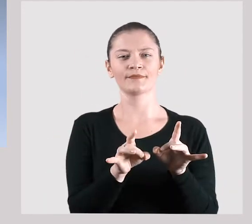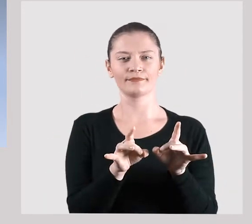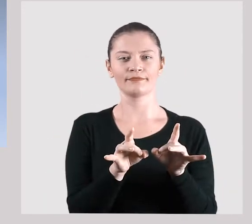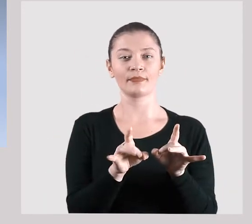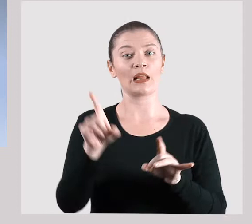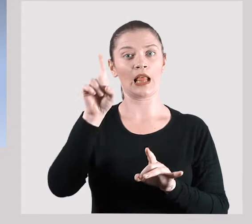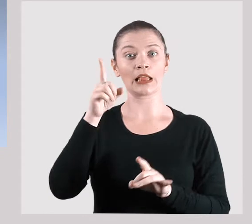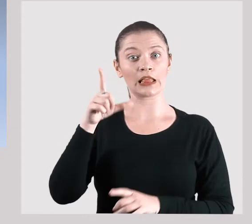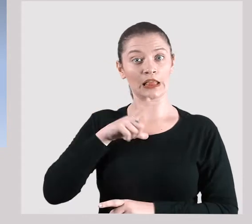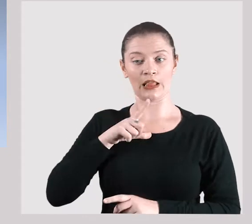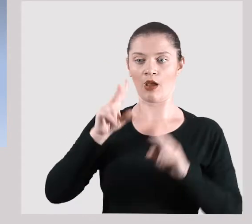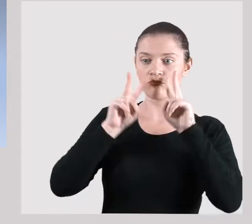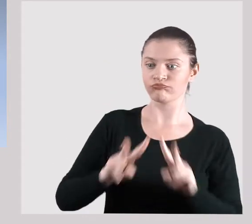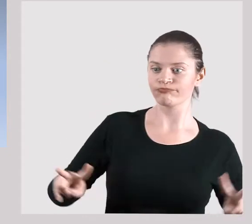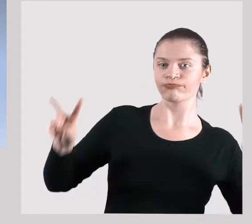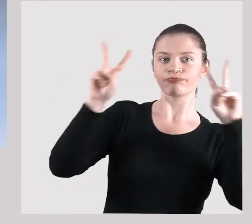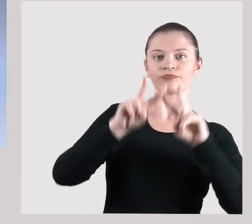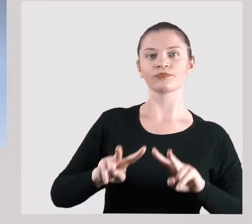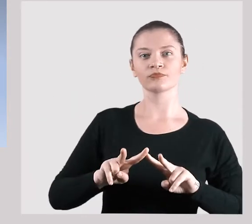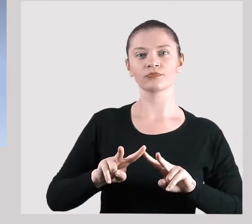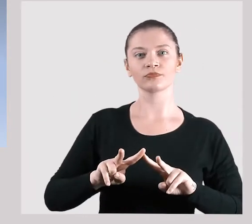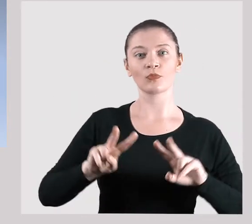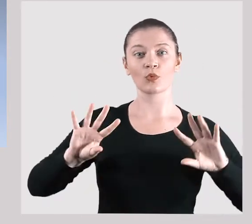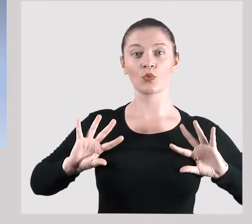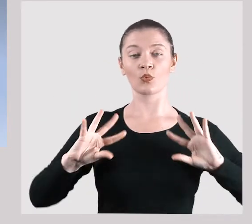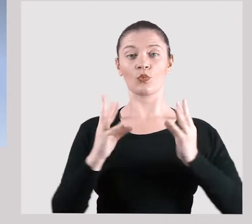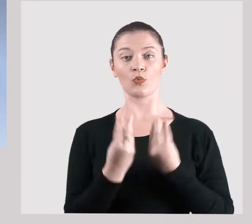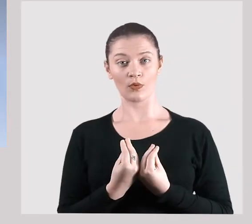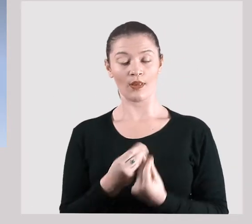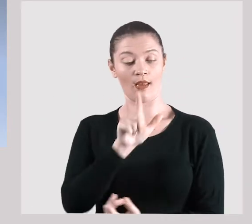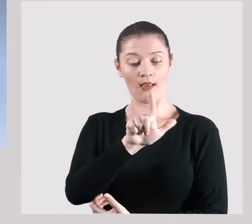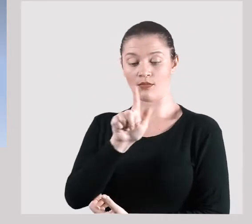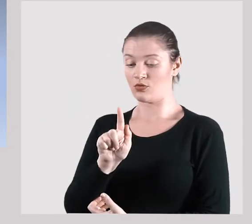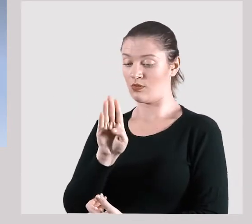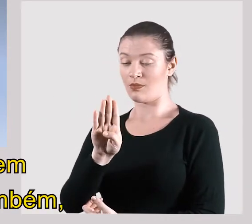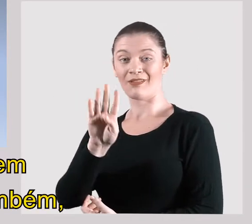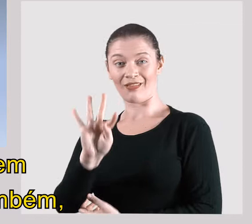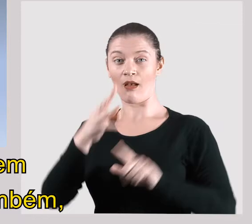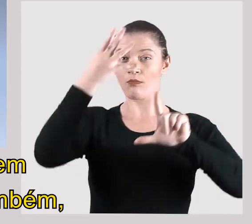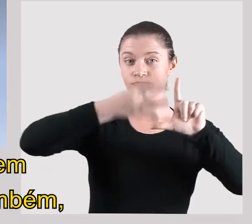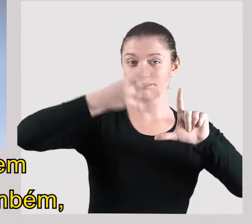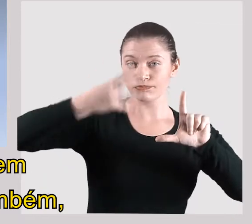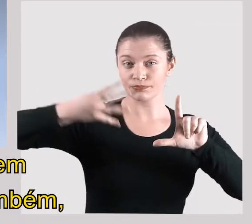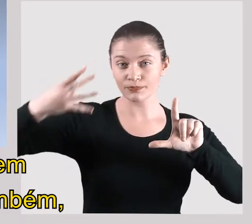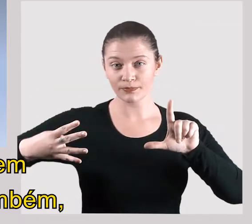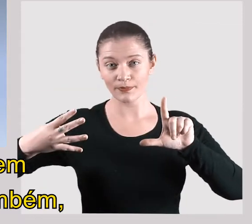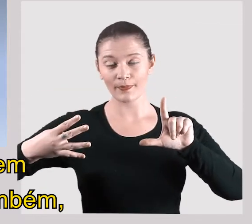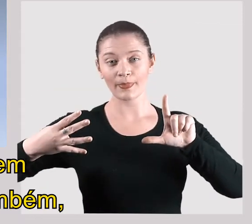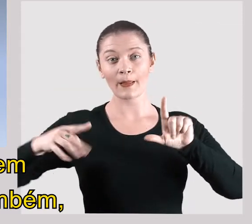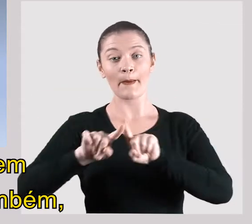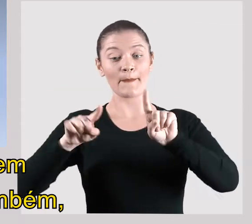tem a visibilidade trans, que é, né, ou LGBT, que é uma coisa, né, que se faz, mas ao mesmo tempo por trás tem